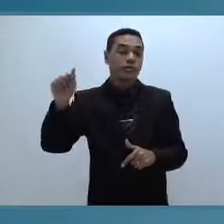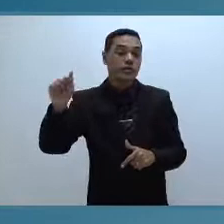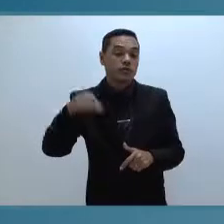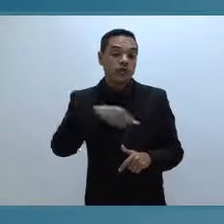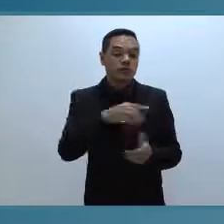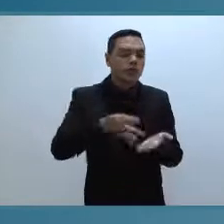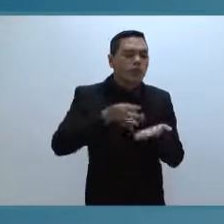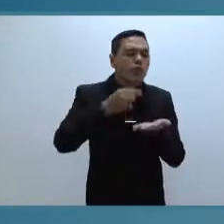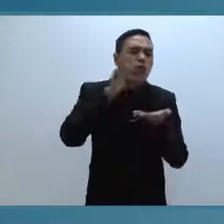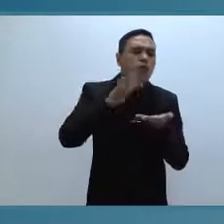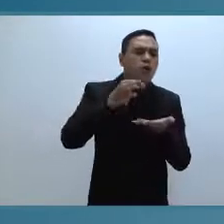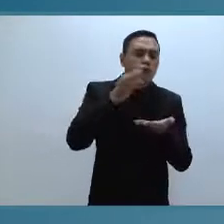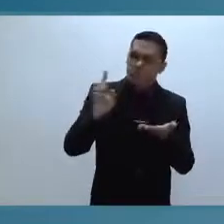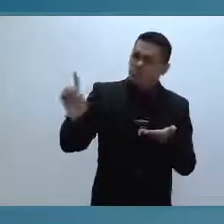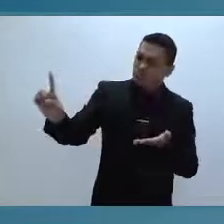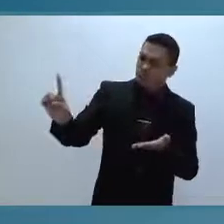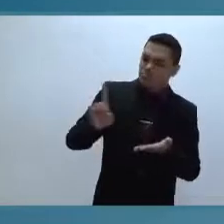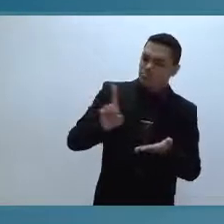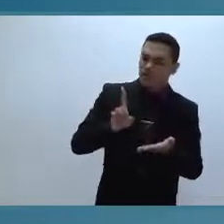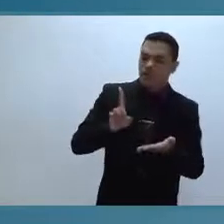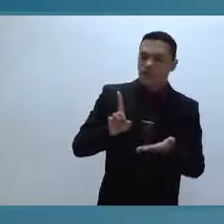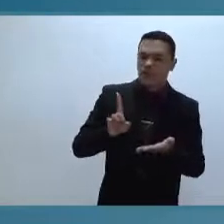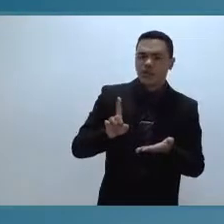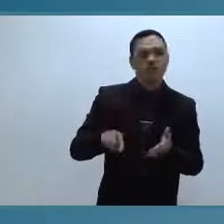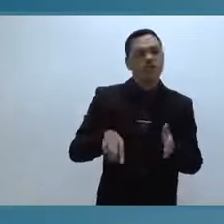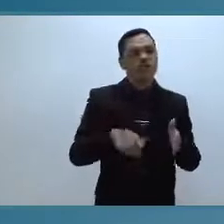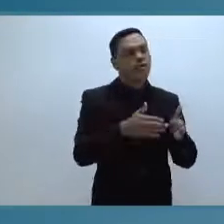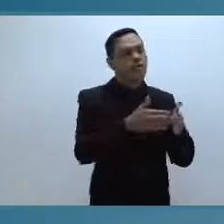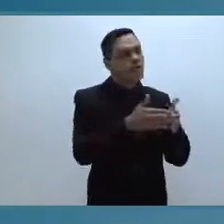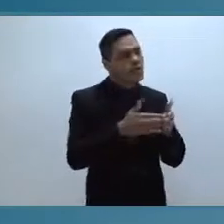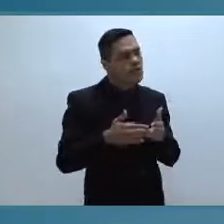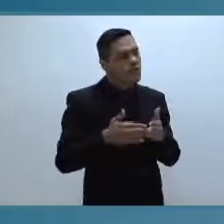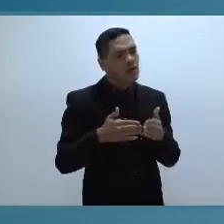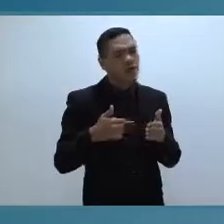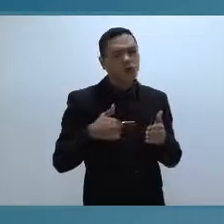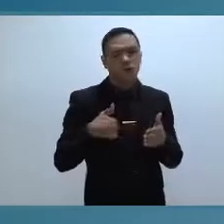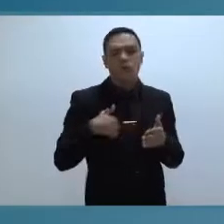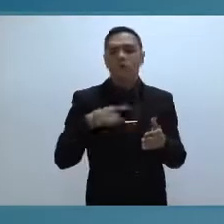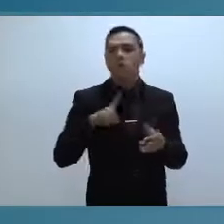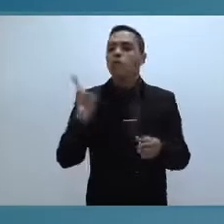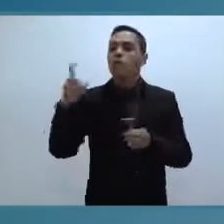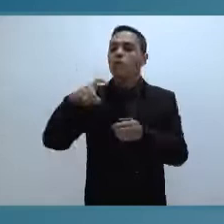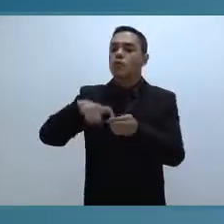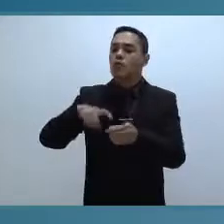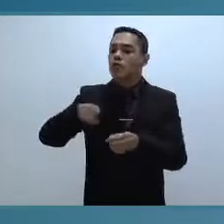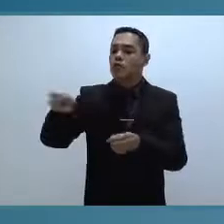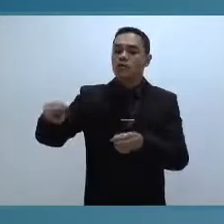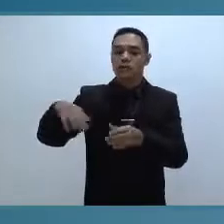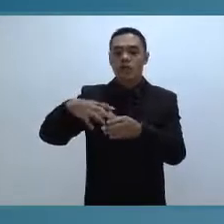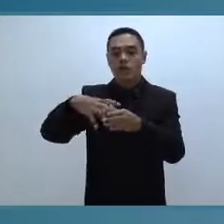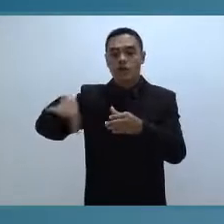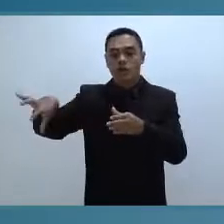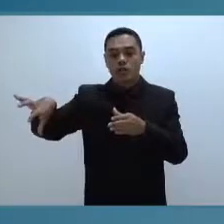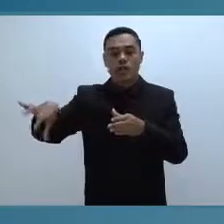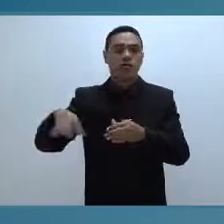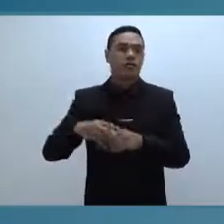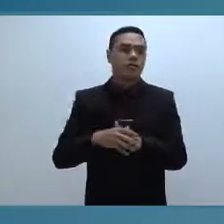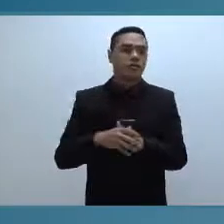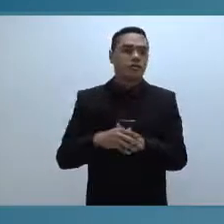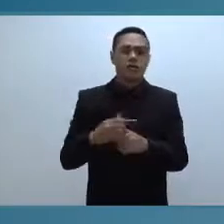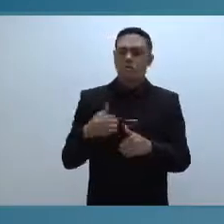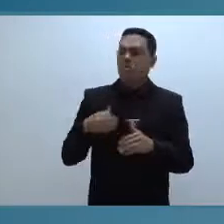naquele mesmo dia para tomar. E eu ainda perguntei para ela, doutora, como é que está a estrada? Ela disse,